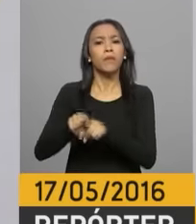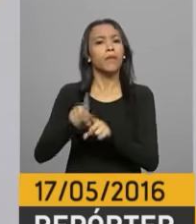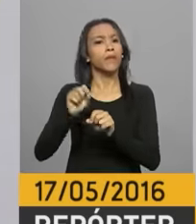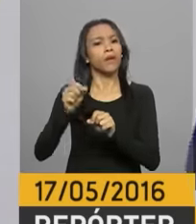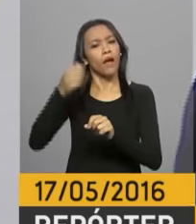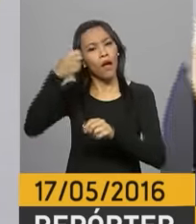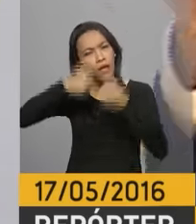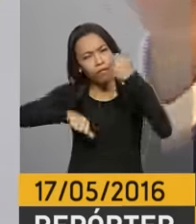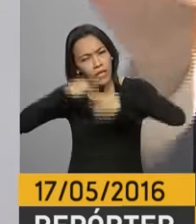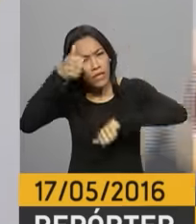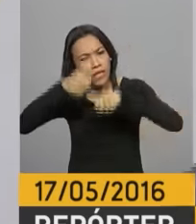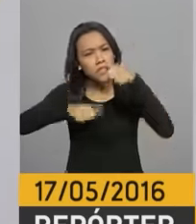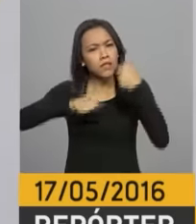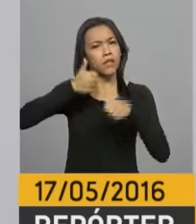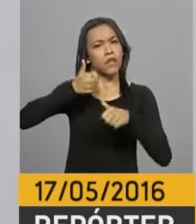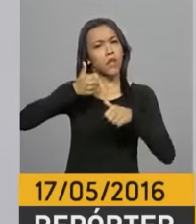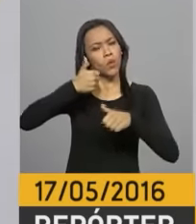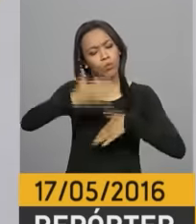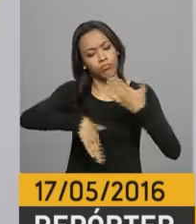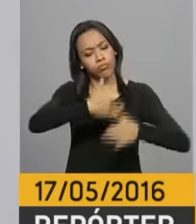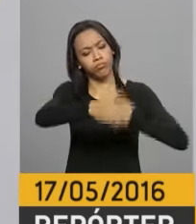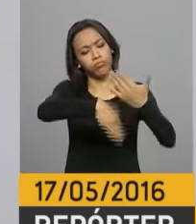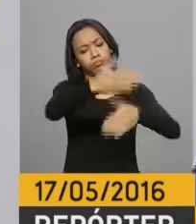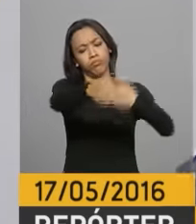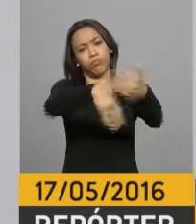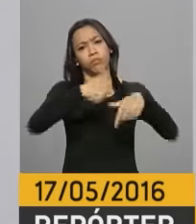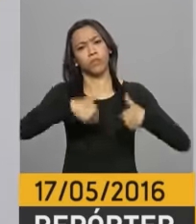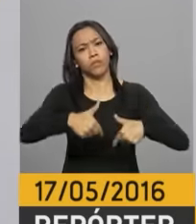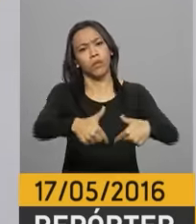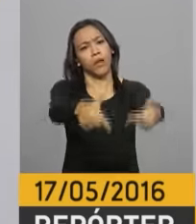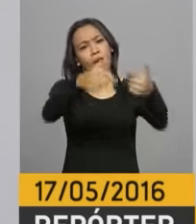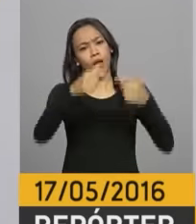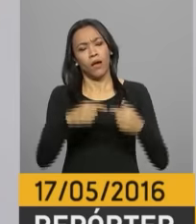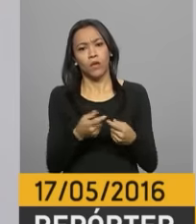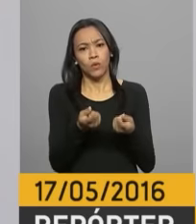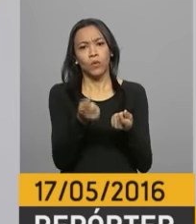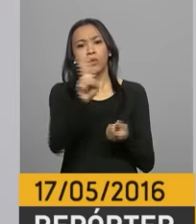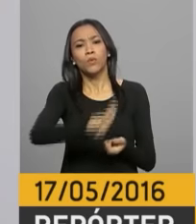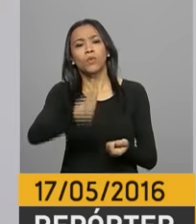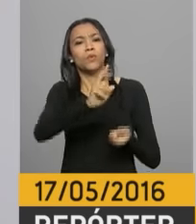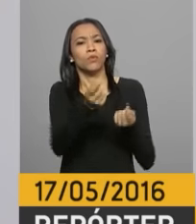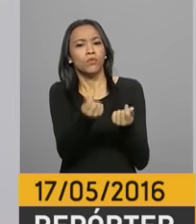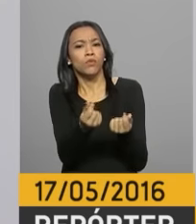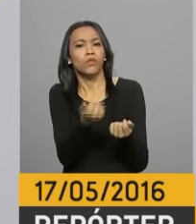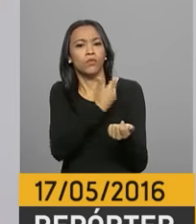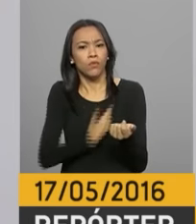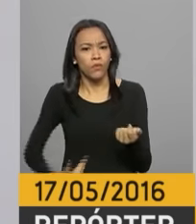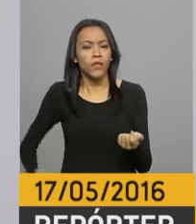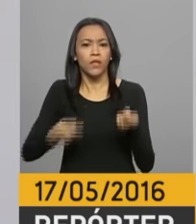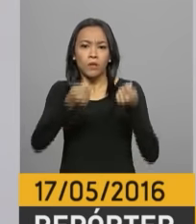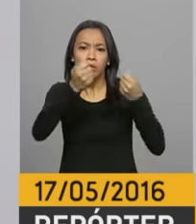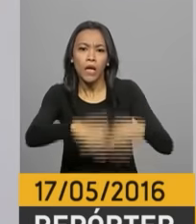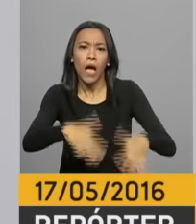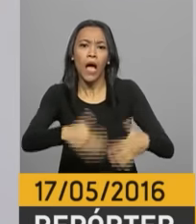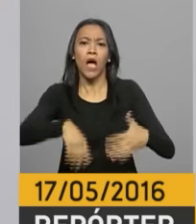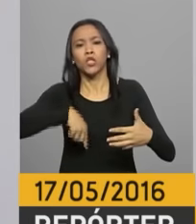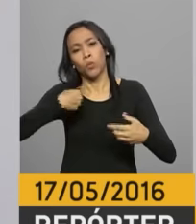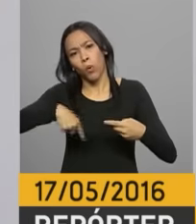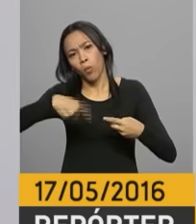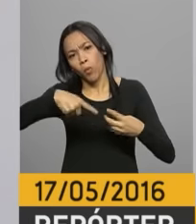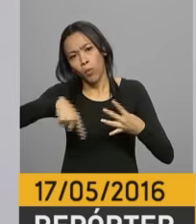avaliação dos diversos componentes de despesa pública com precisão, com tranquilidade.